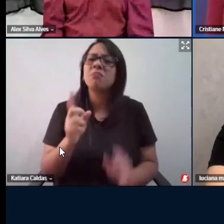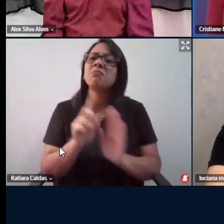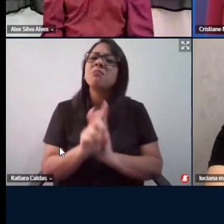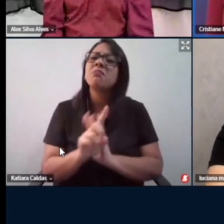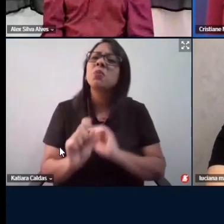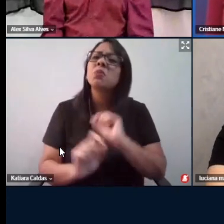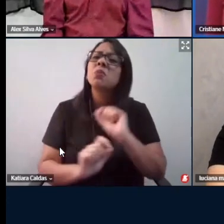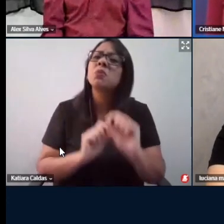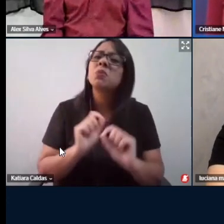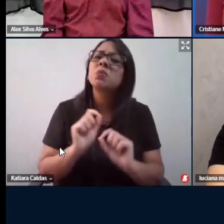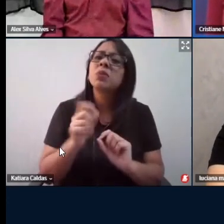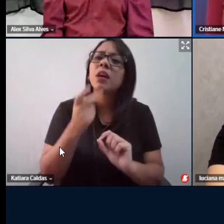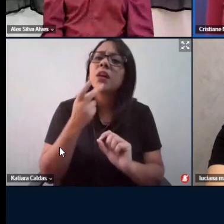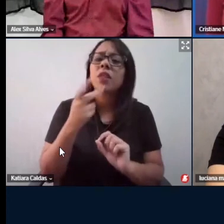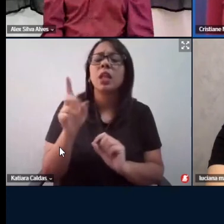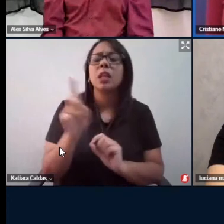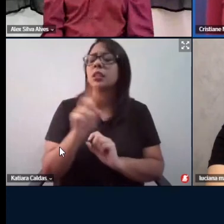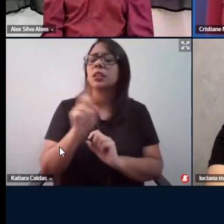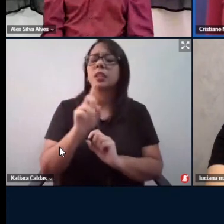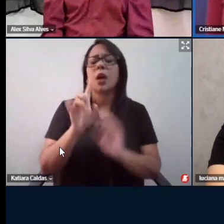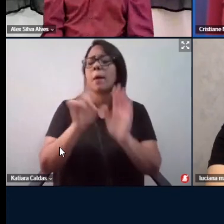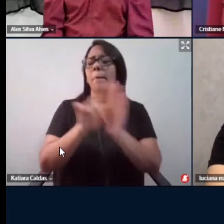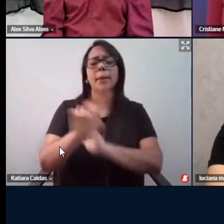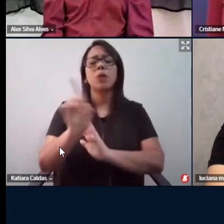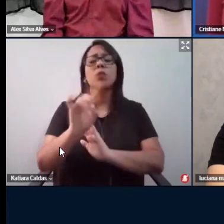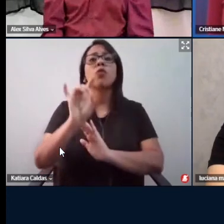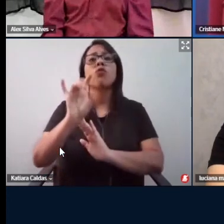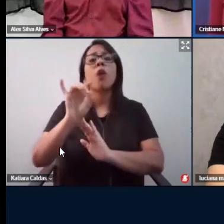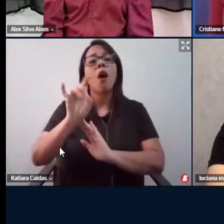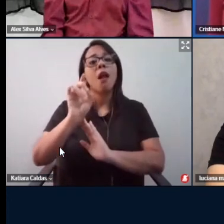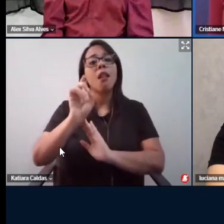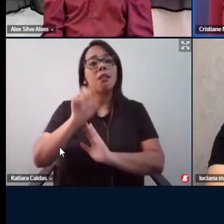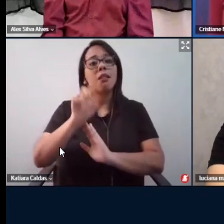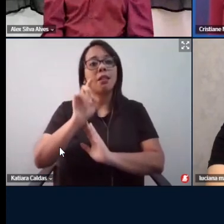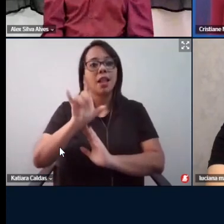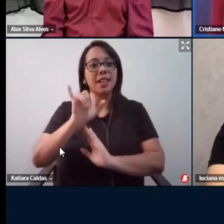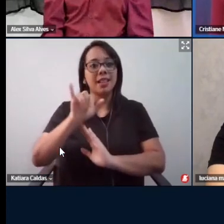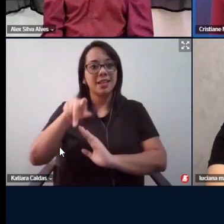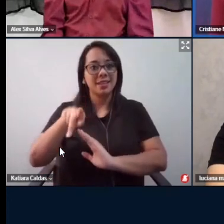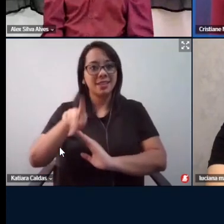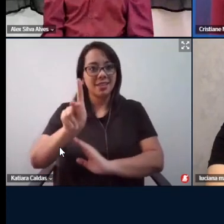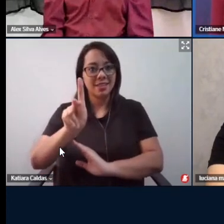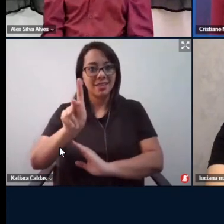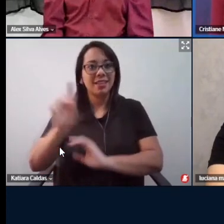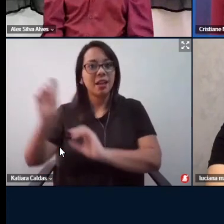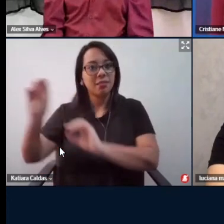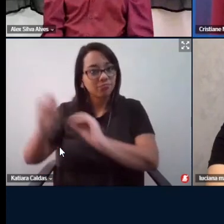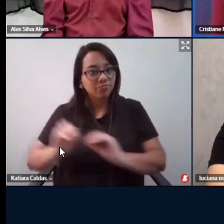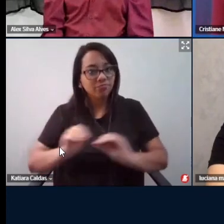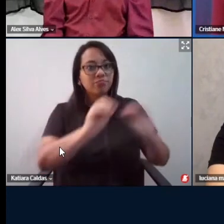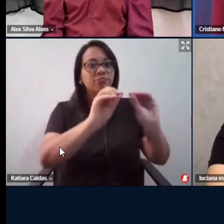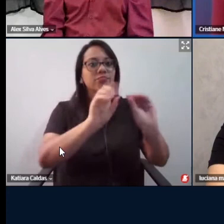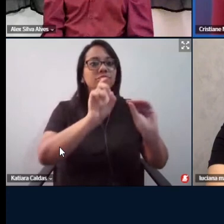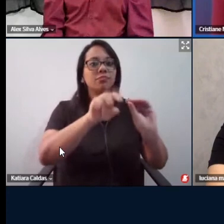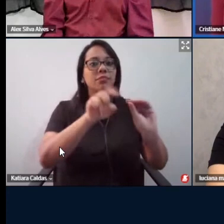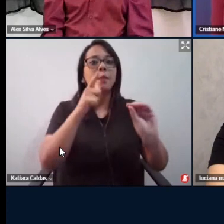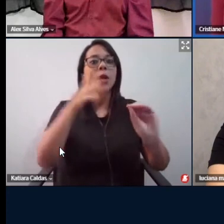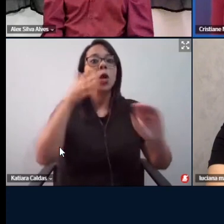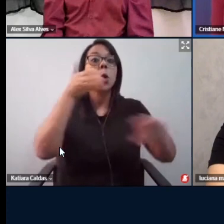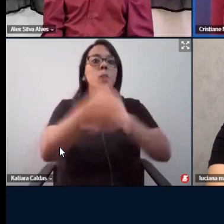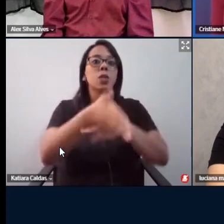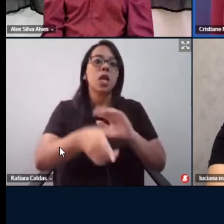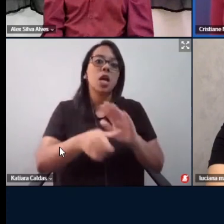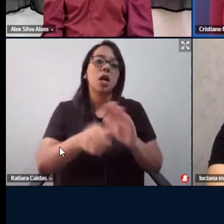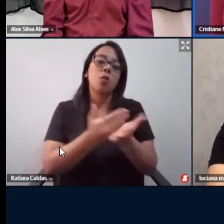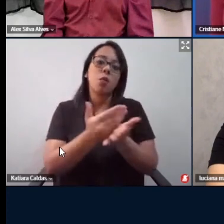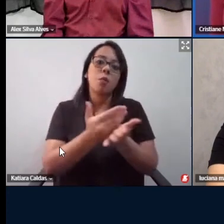fazer? Botar o link? Não, é para botar o link do glossário ou para escrever que é um glossário? Colocar o link do glossário já.